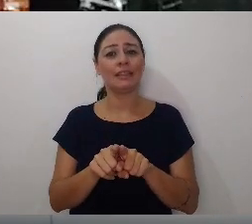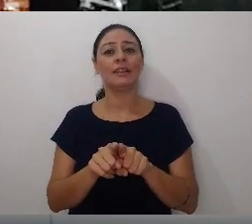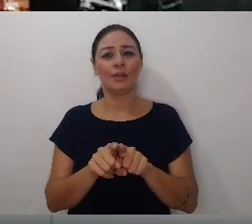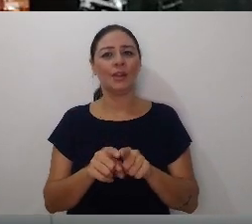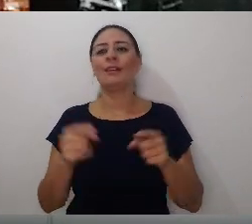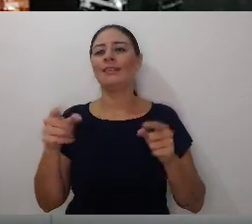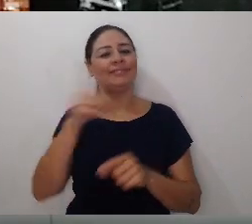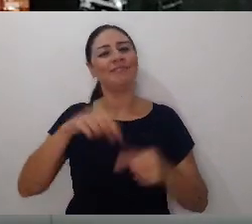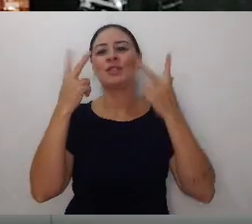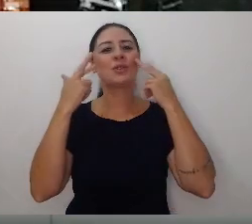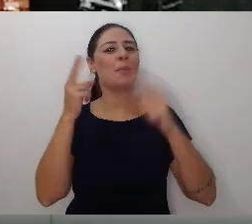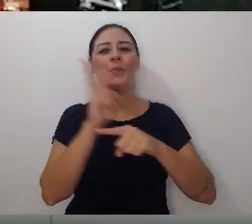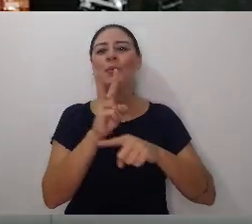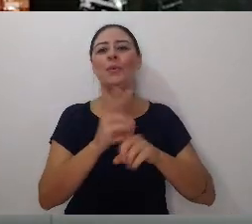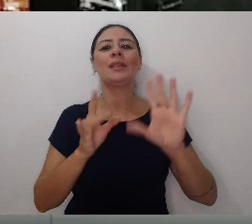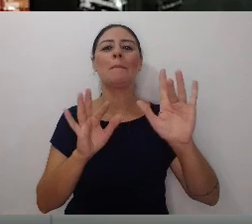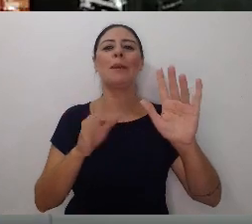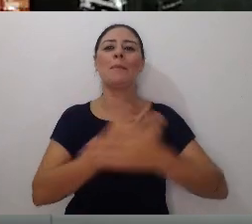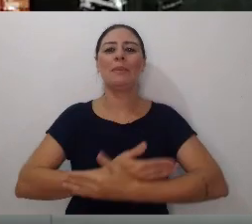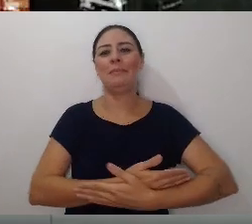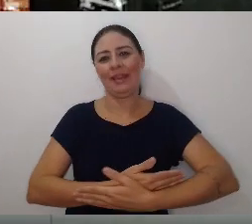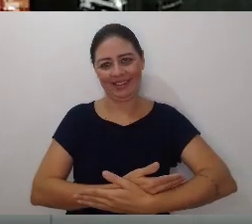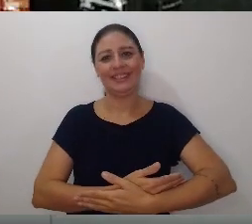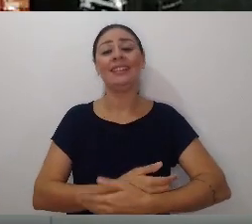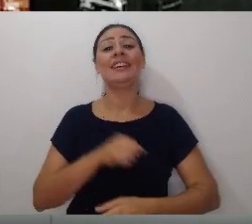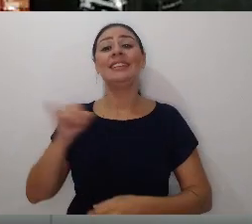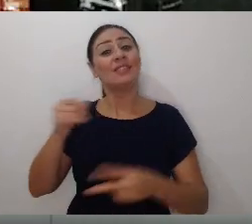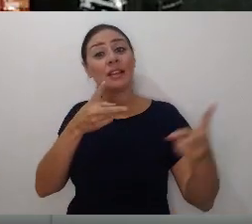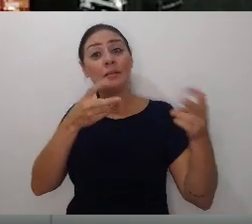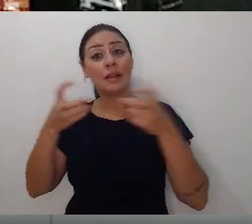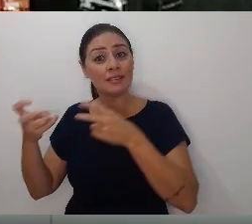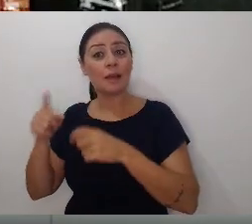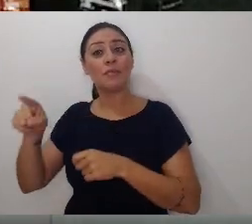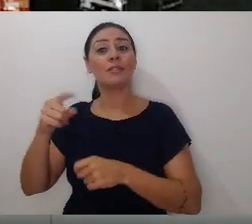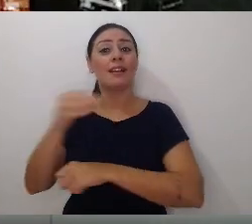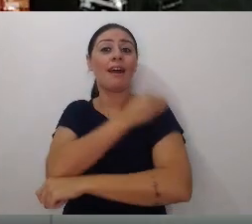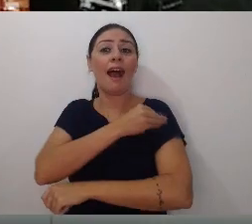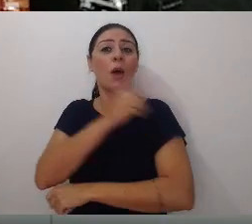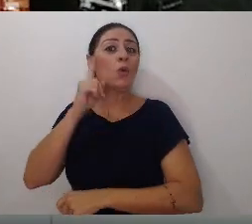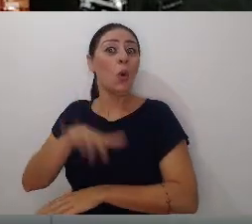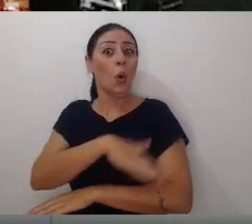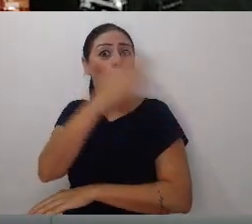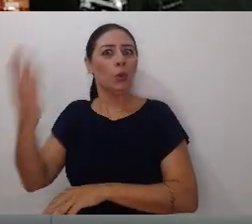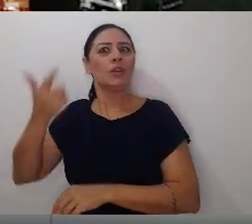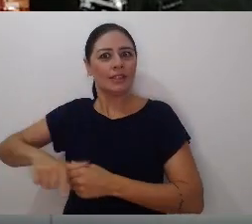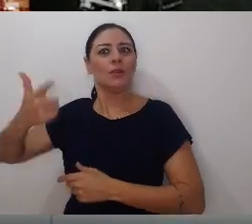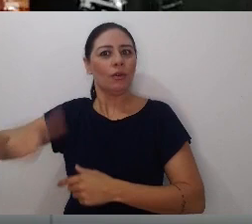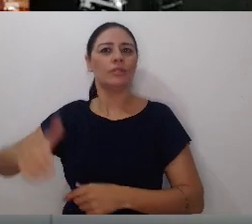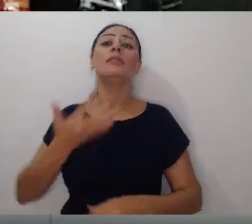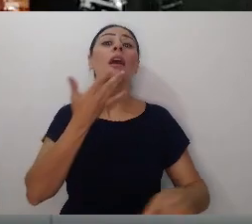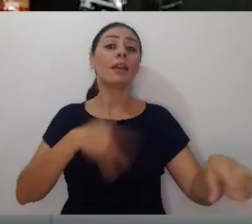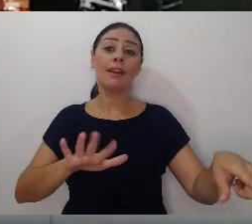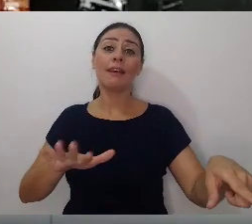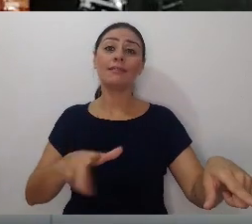pega ali também. É bem comum a gente não cuidar muito da mão de crianças pequenas. Se você for prestar bem atenção, você passou muito